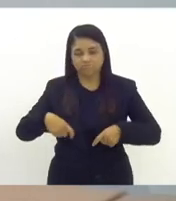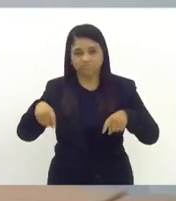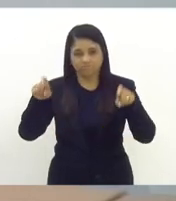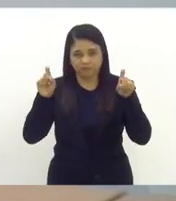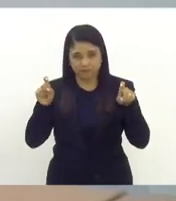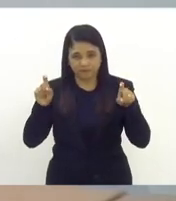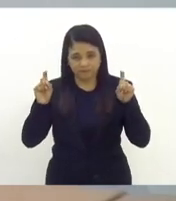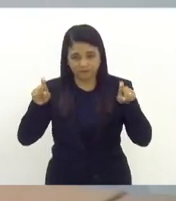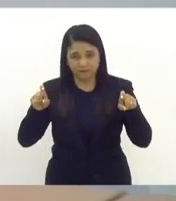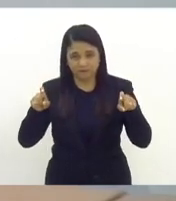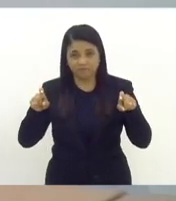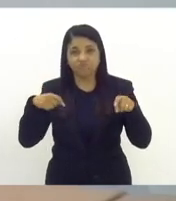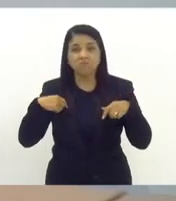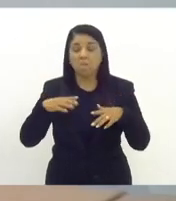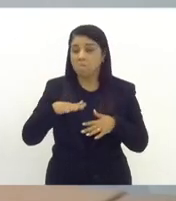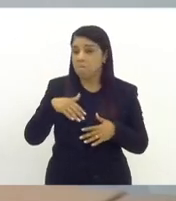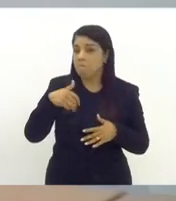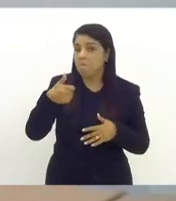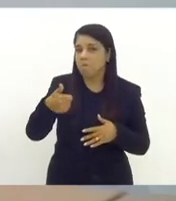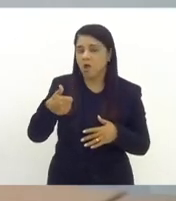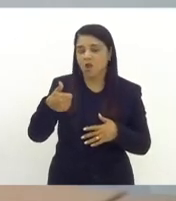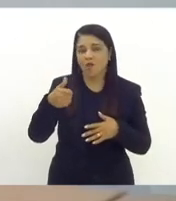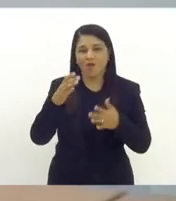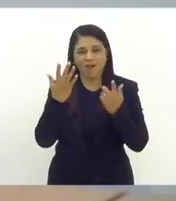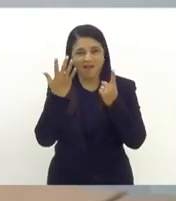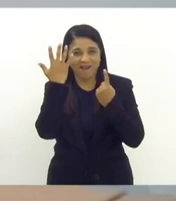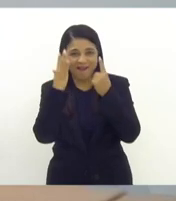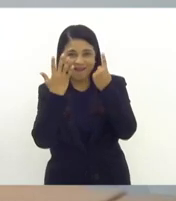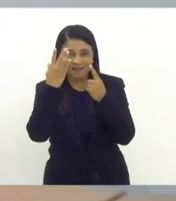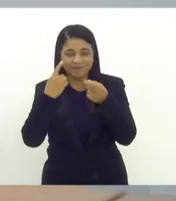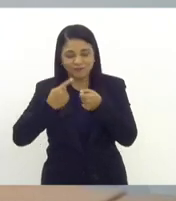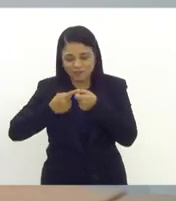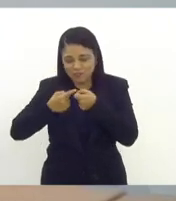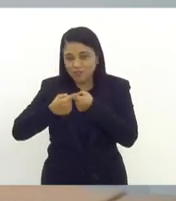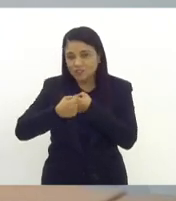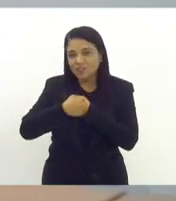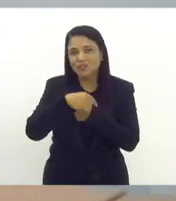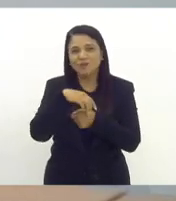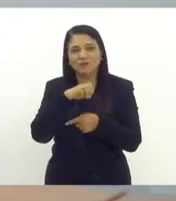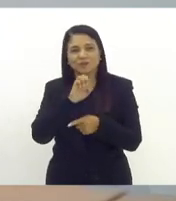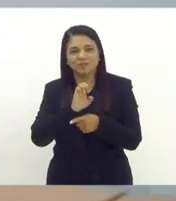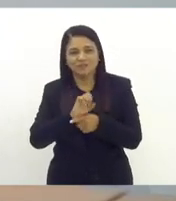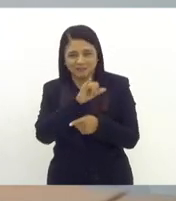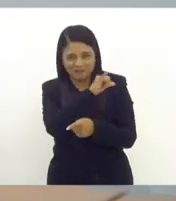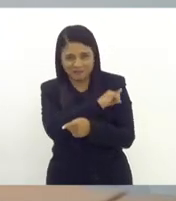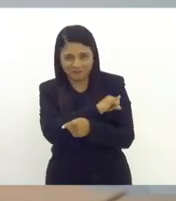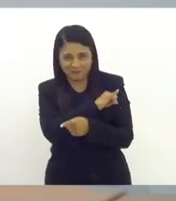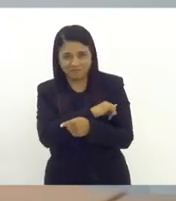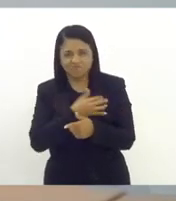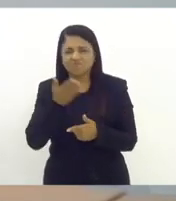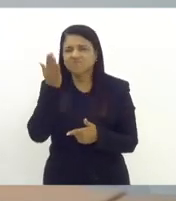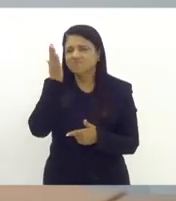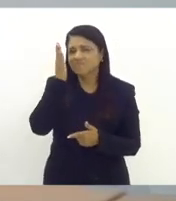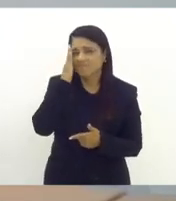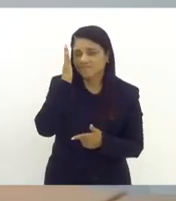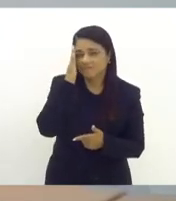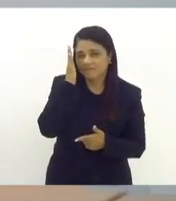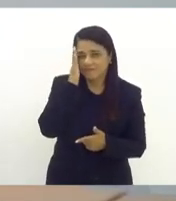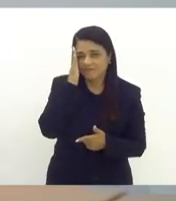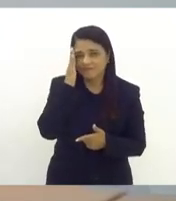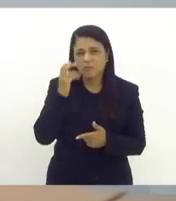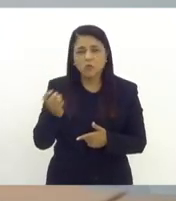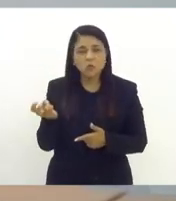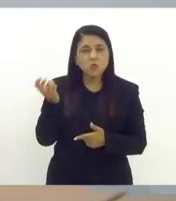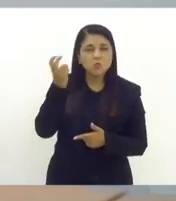o melhor Carnaval do interior do Estado do Rio de Janeiro como a gente sabe que as pessoas